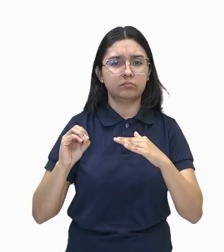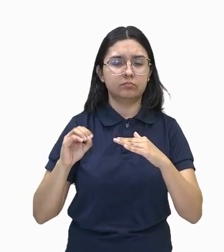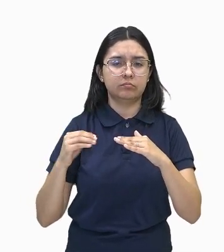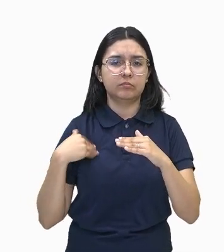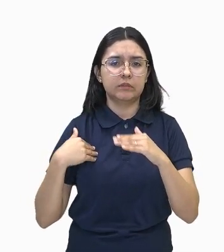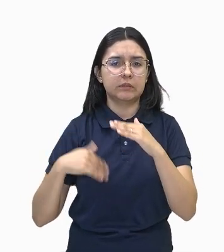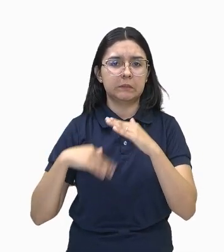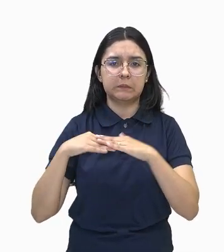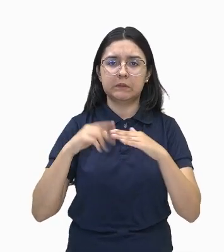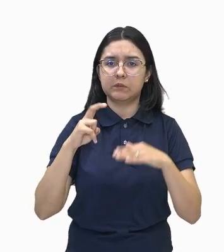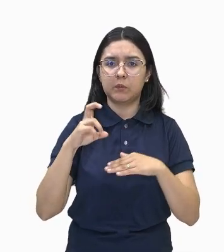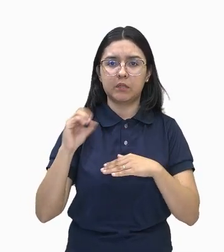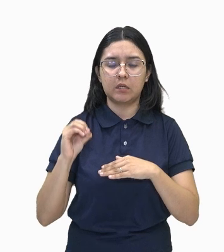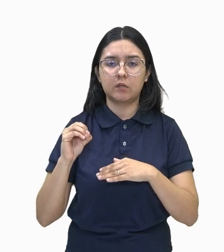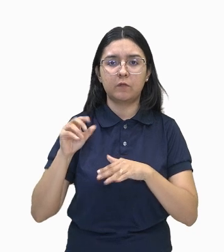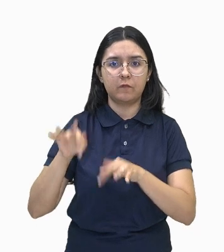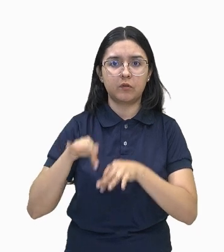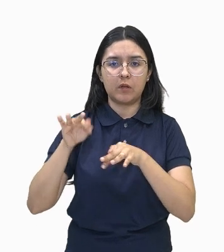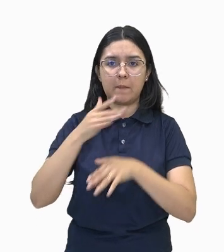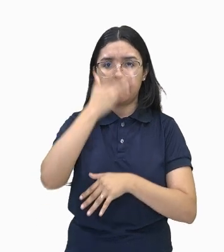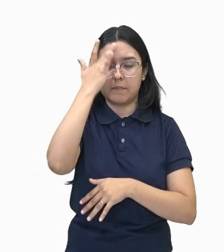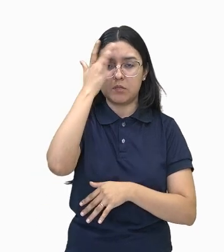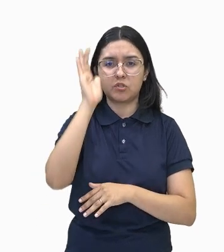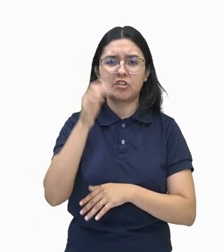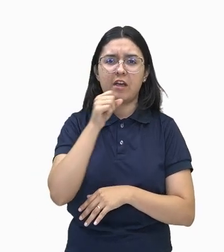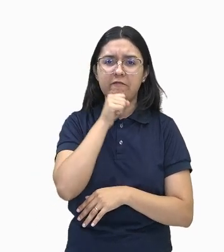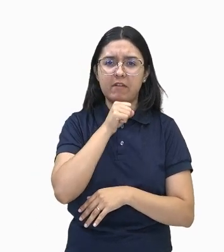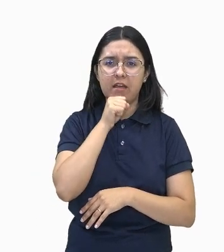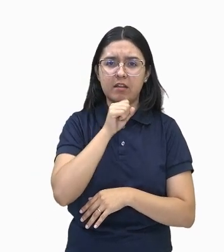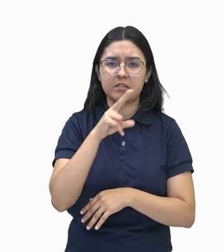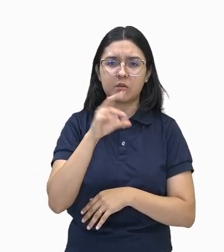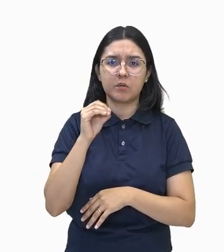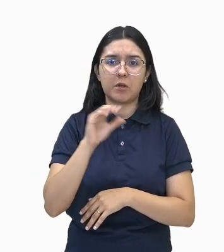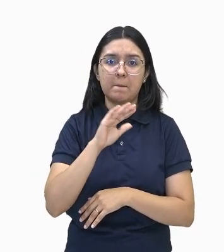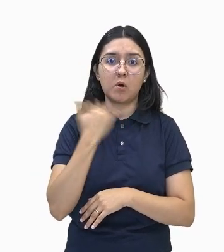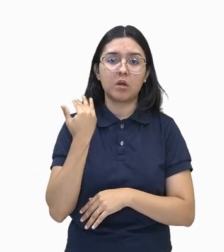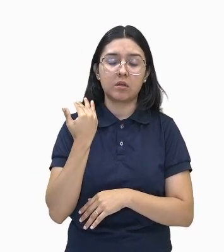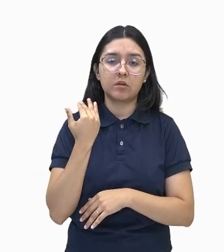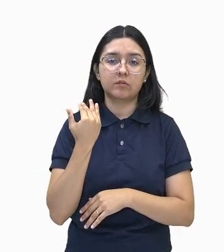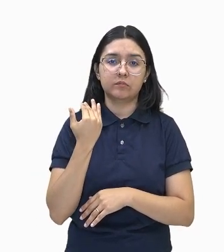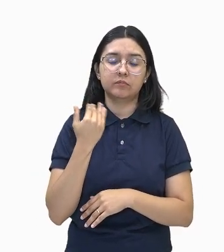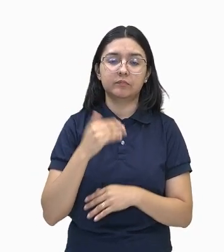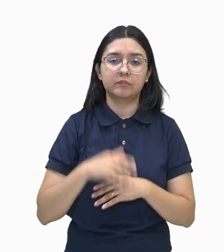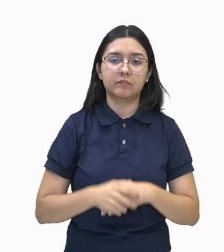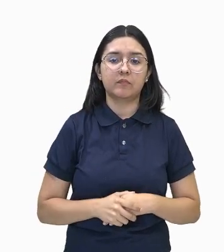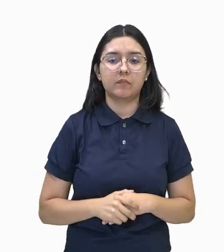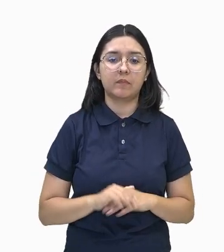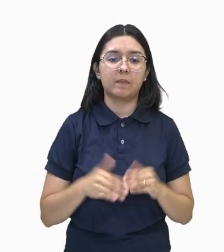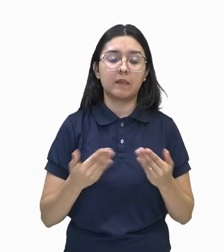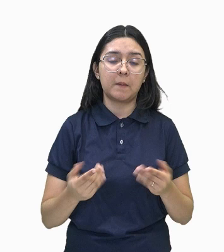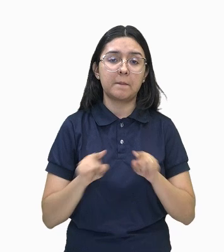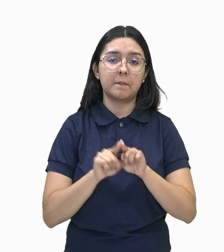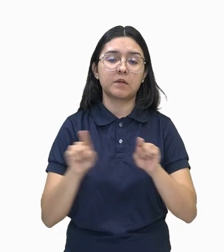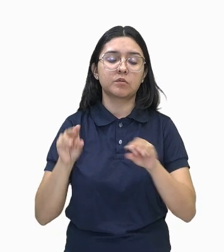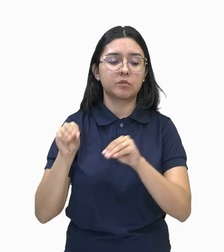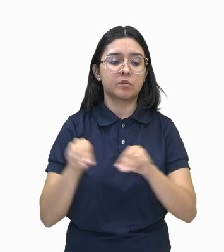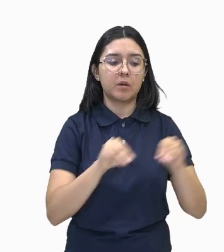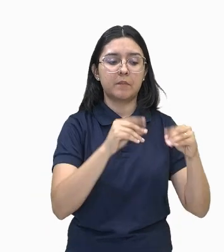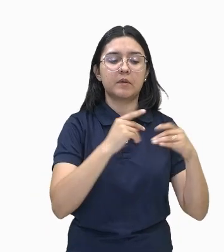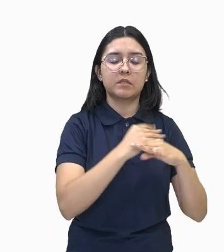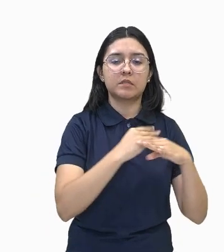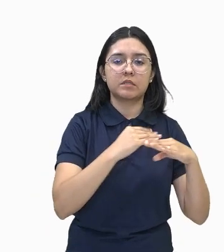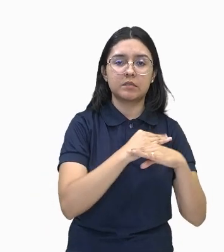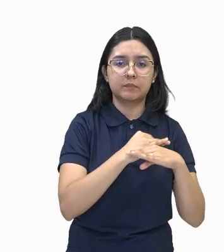galera. 50 anos no feudalismo, o camarada já era velho e já morria de velhice. Com a ida para as cidades e, digamos assim,